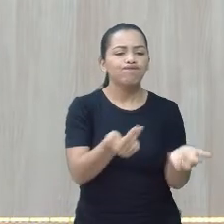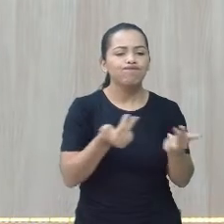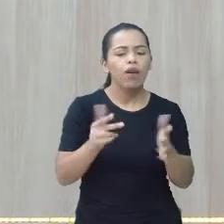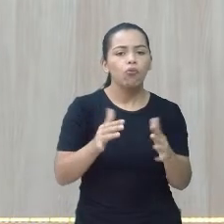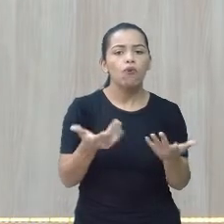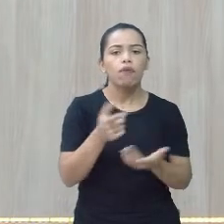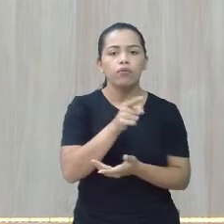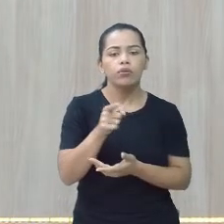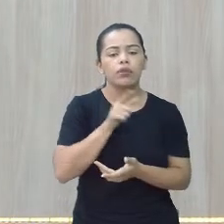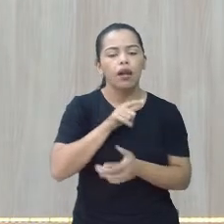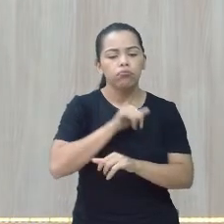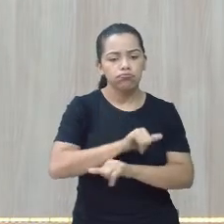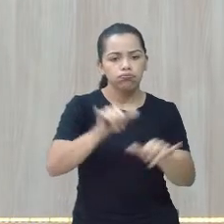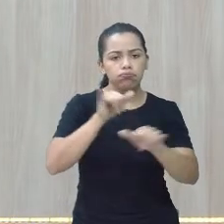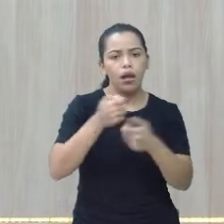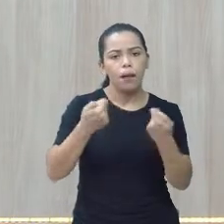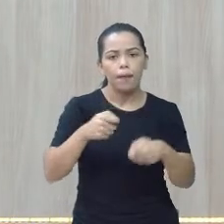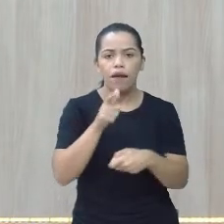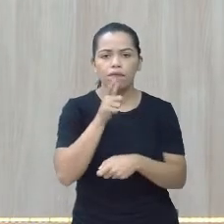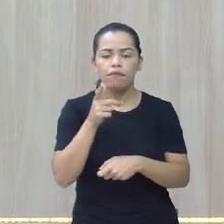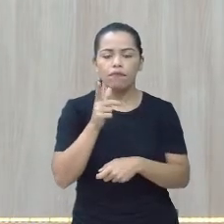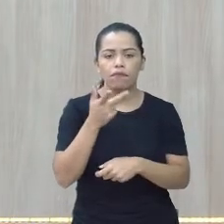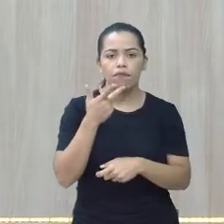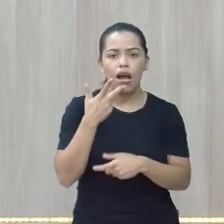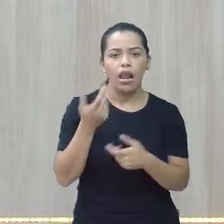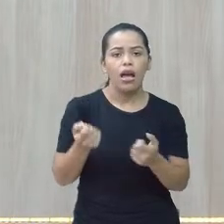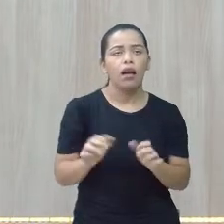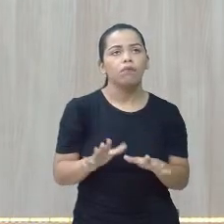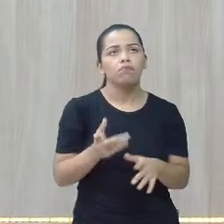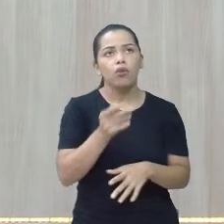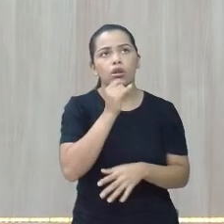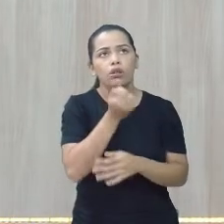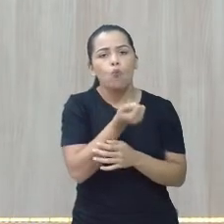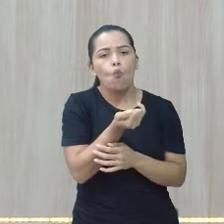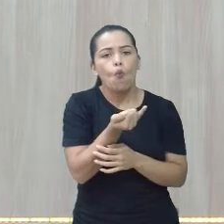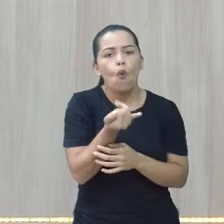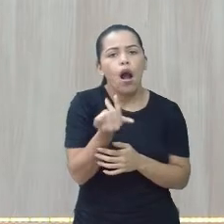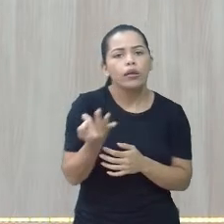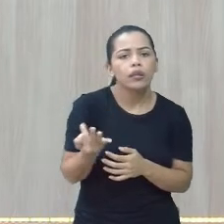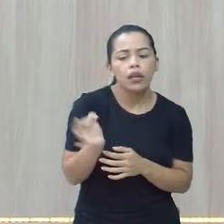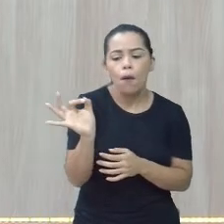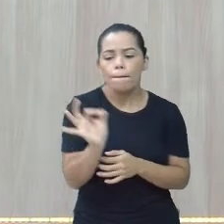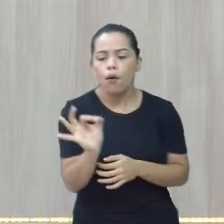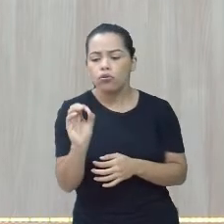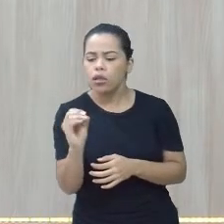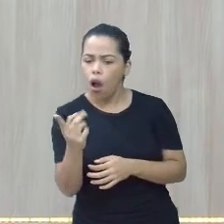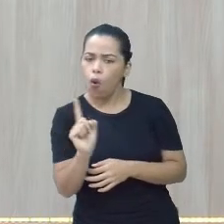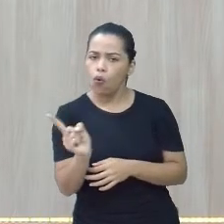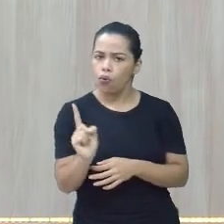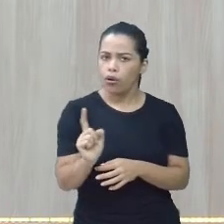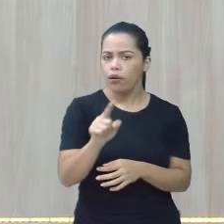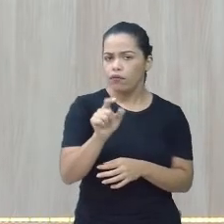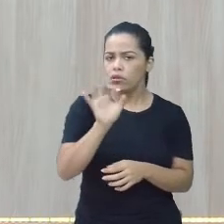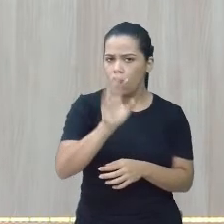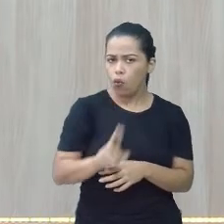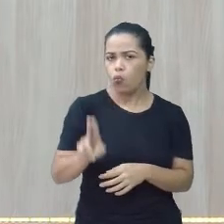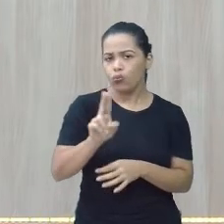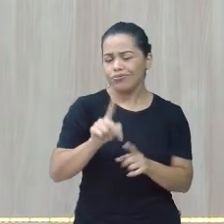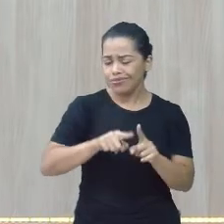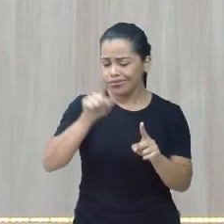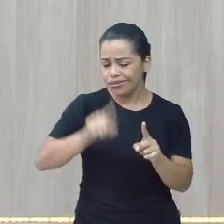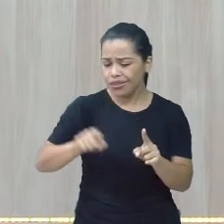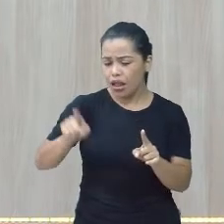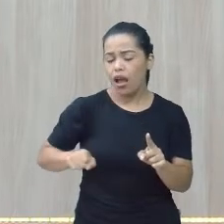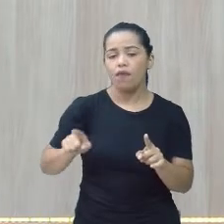quando você tem uma informação e você precisa falar do quantitativo, em porcentagem ou não, que você utilize os gráficos, porque